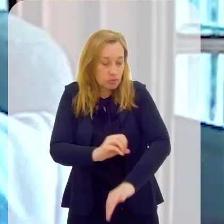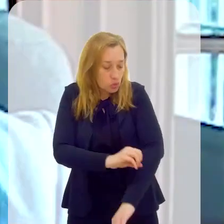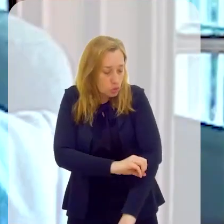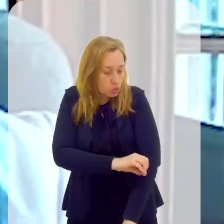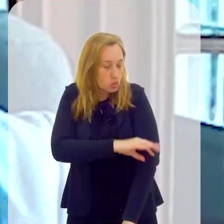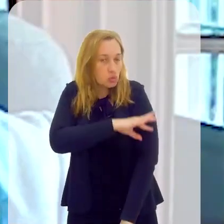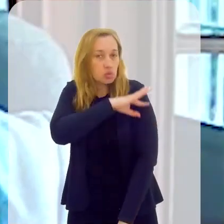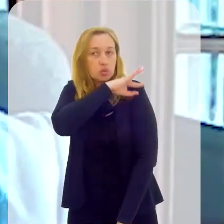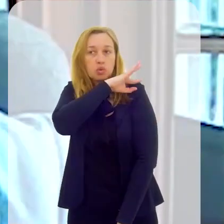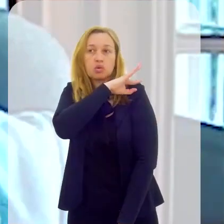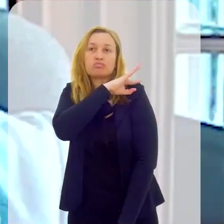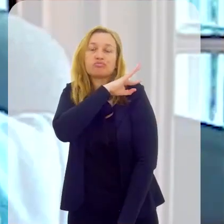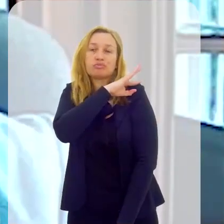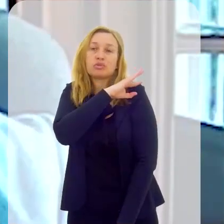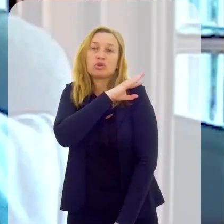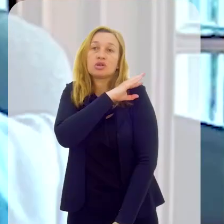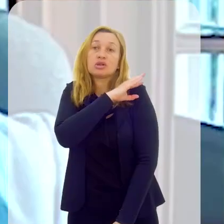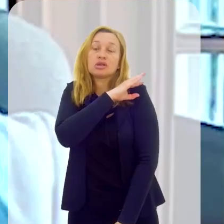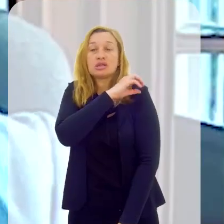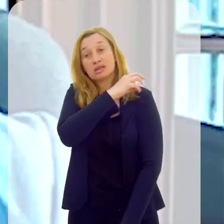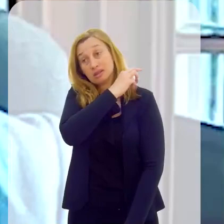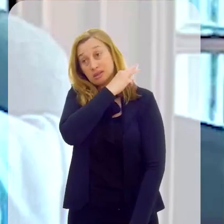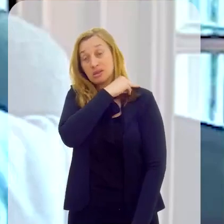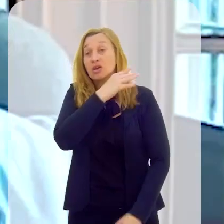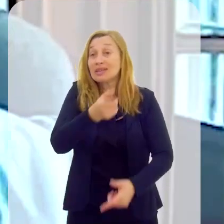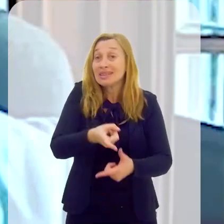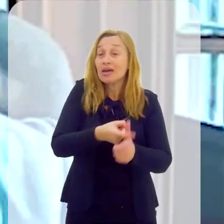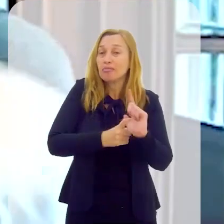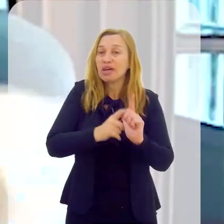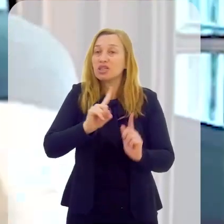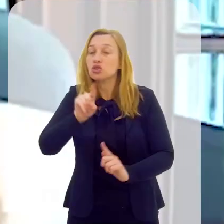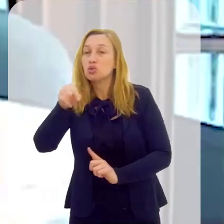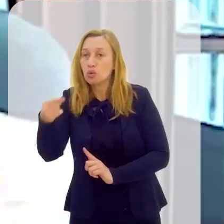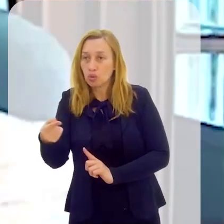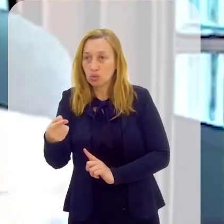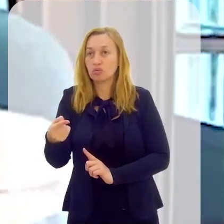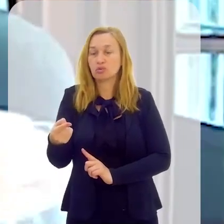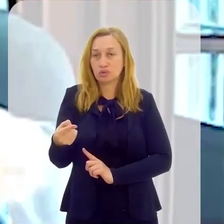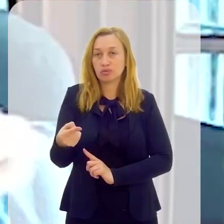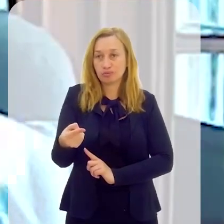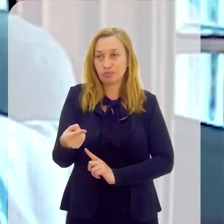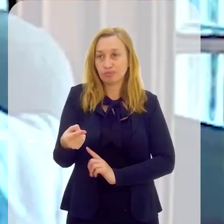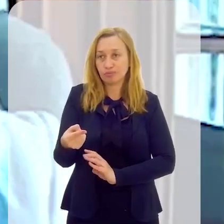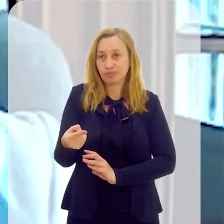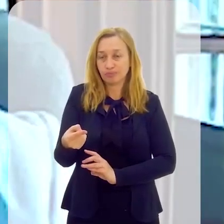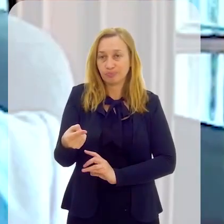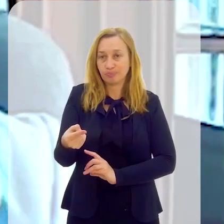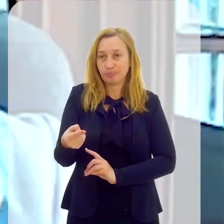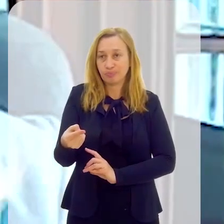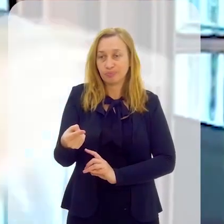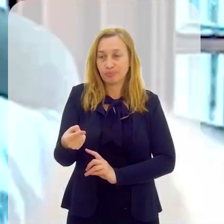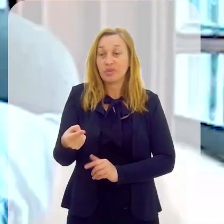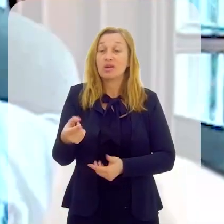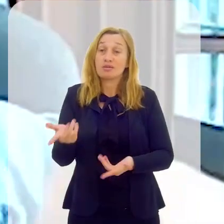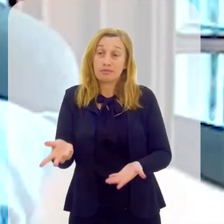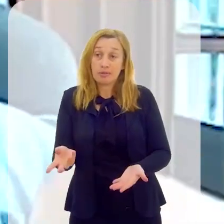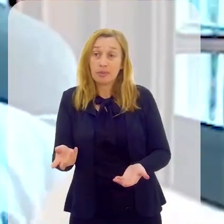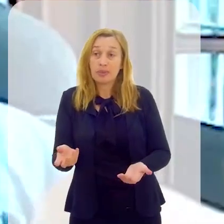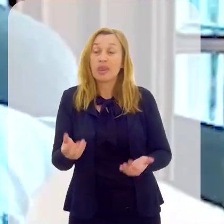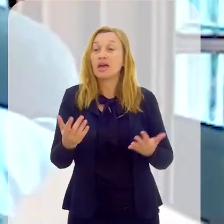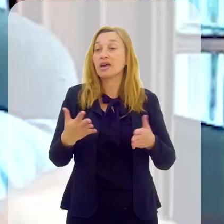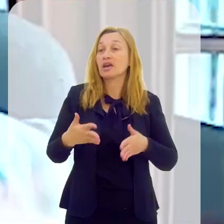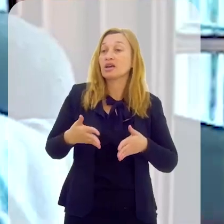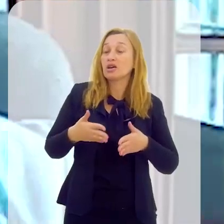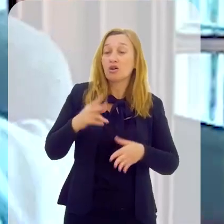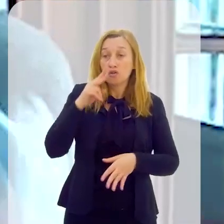que um bom ensino superior depende do ensino médio, e o ensino médio depende do ensino